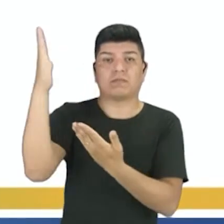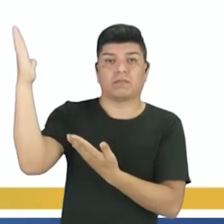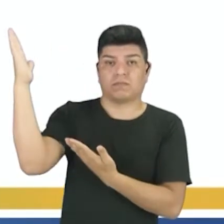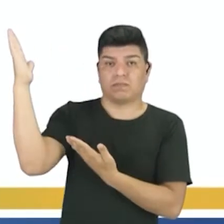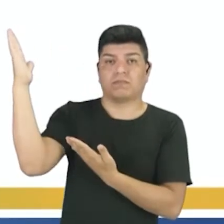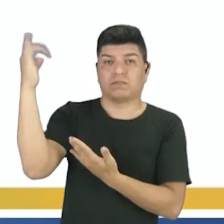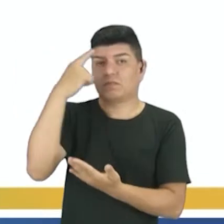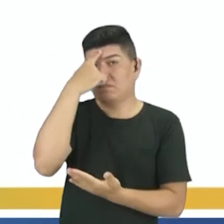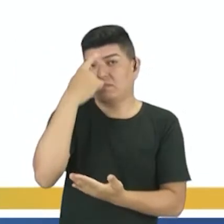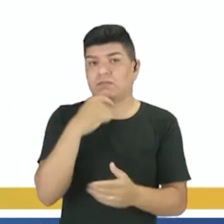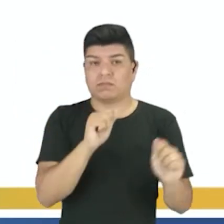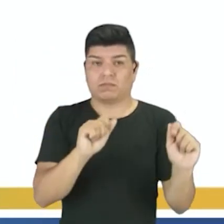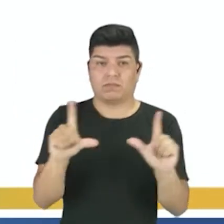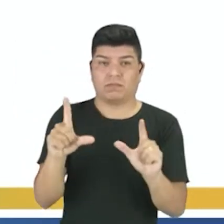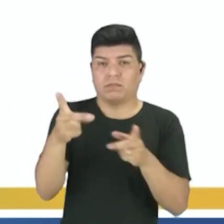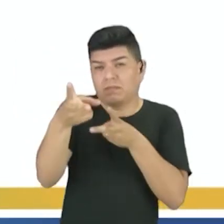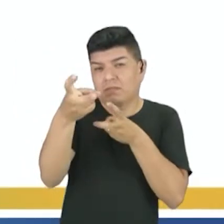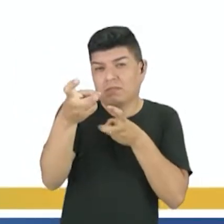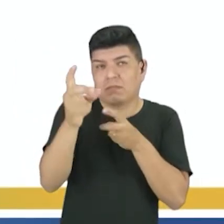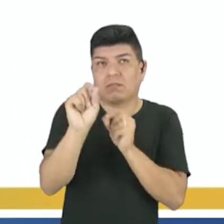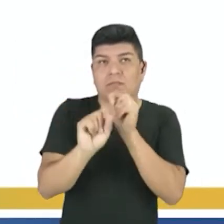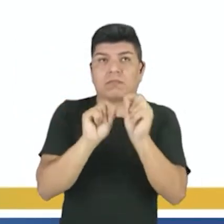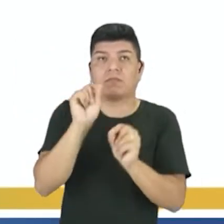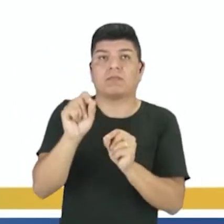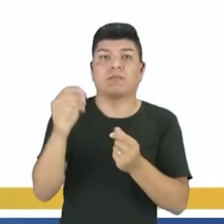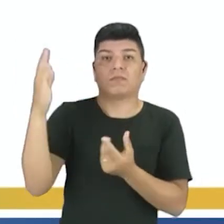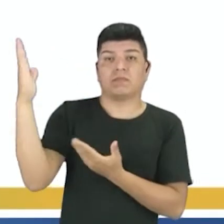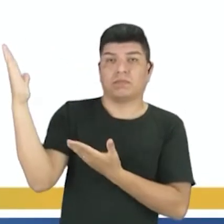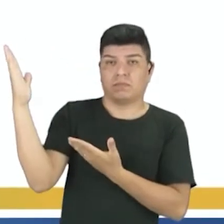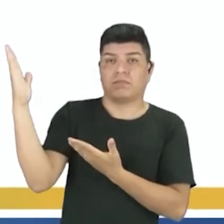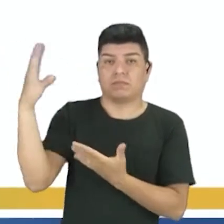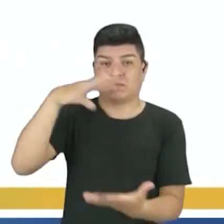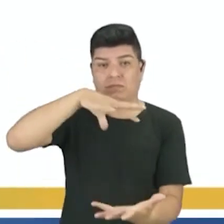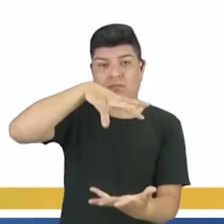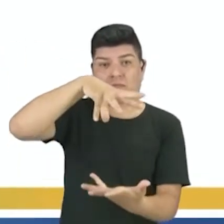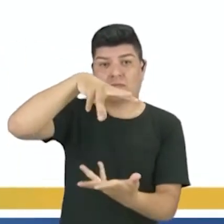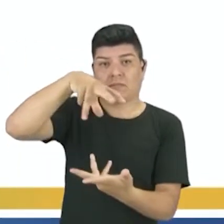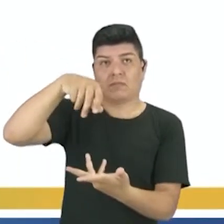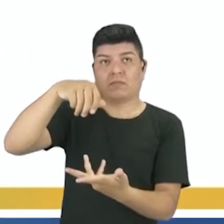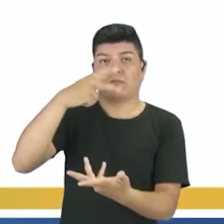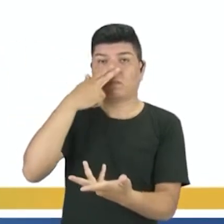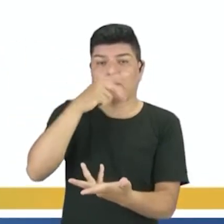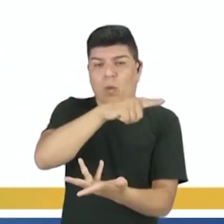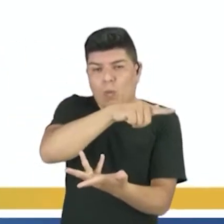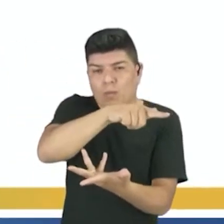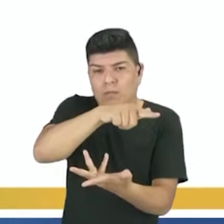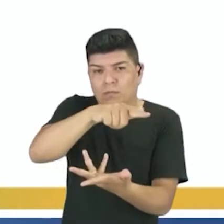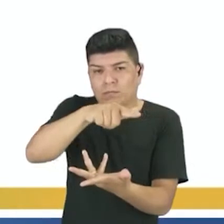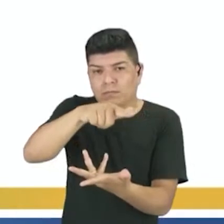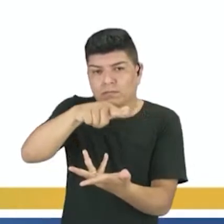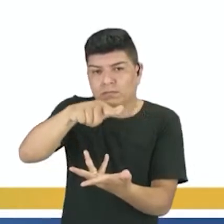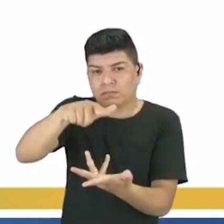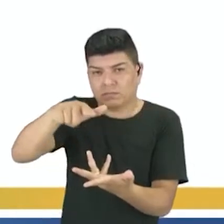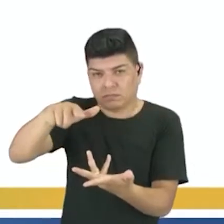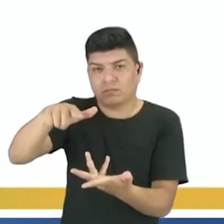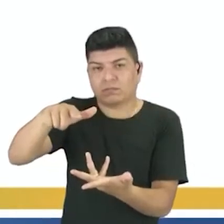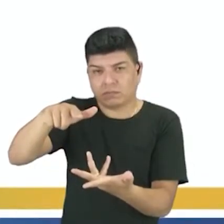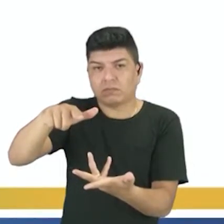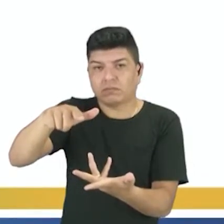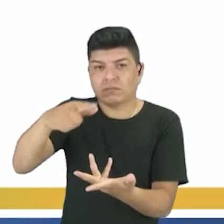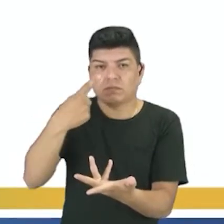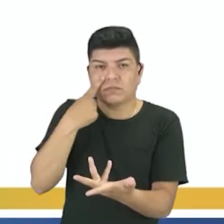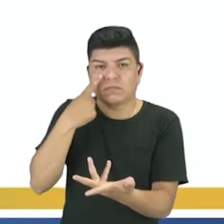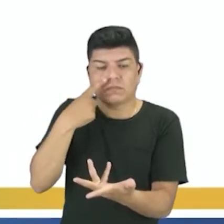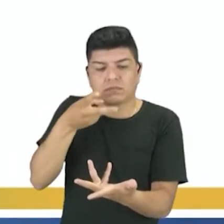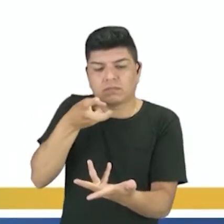notar. Então perceba que aqui, gente, a superfície terrestre ela está planificada, ok? Então